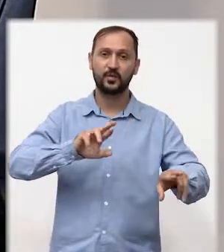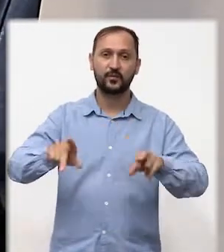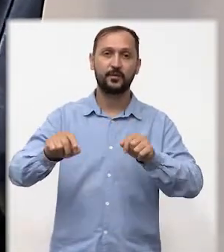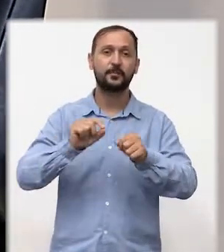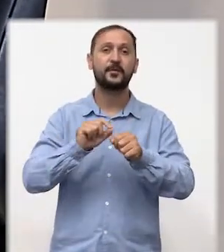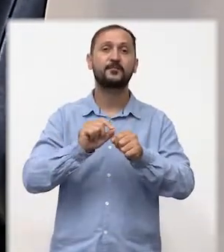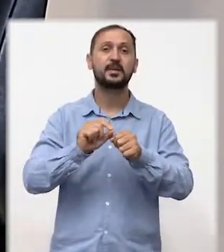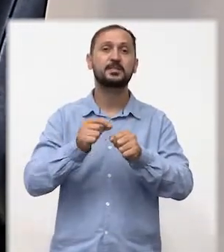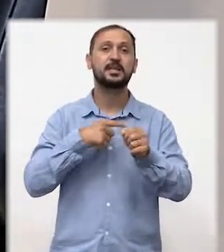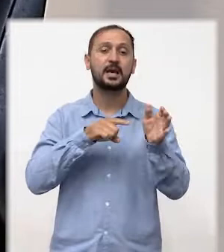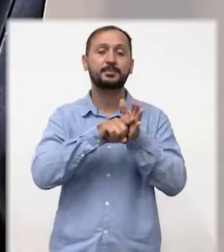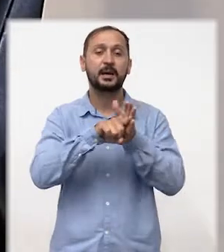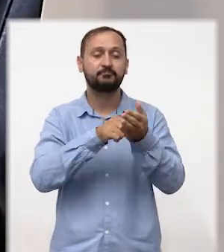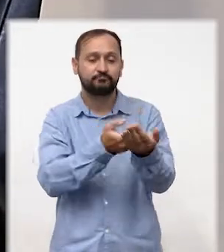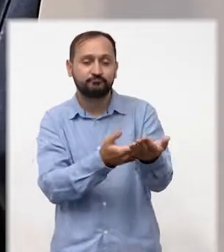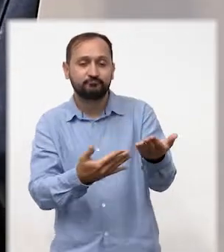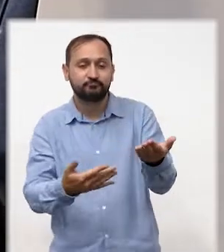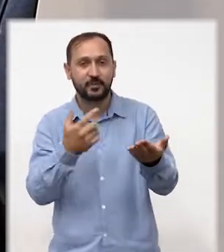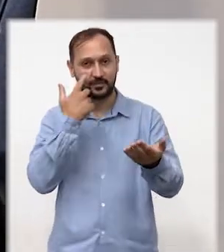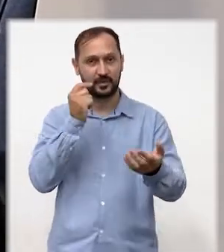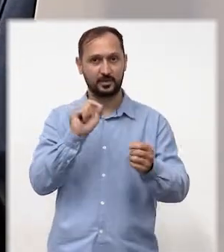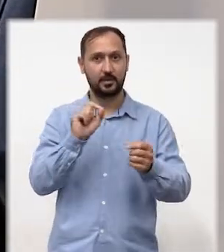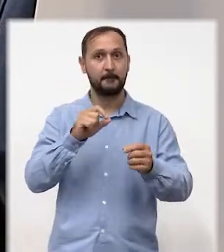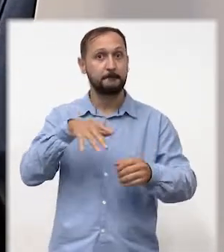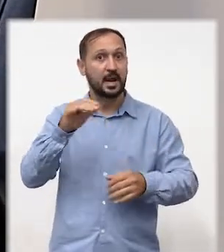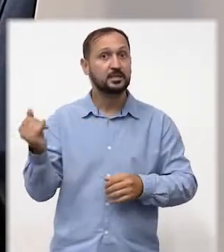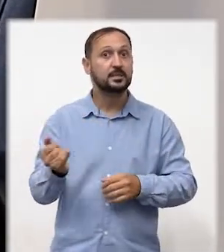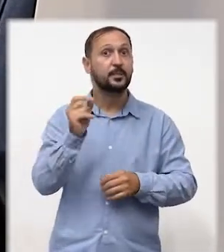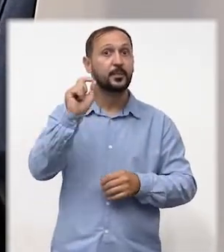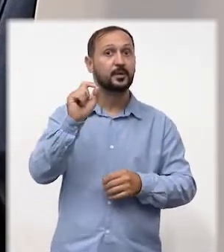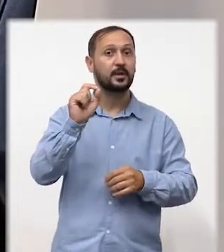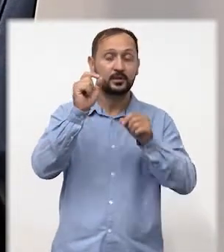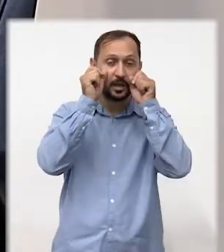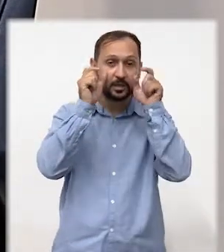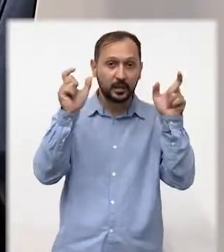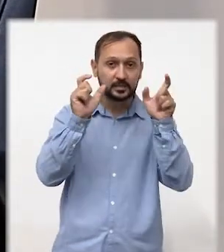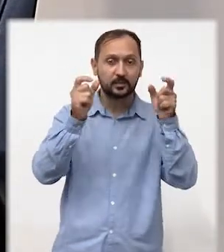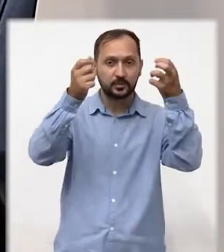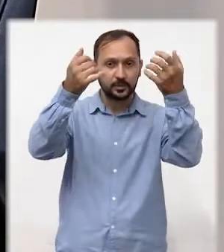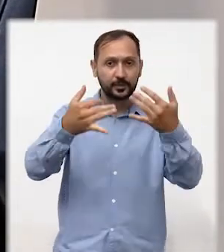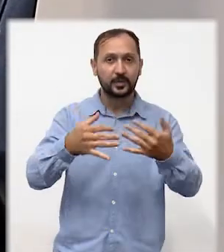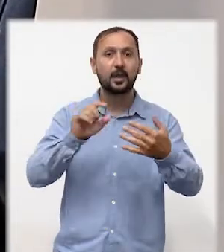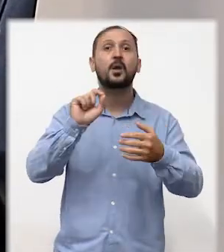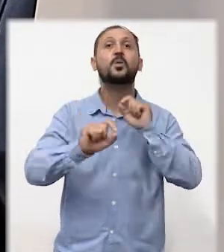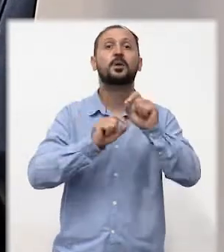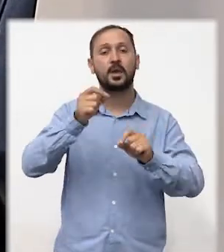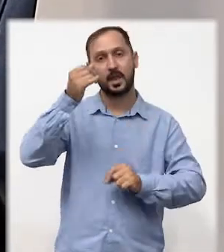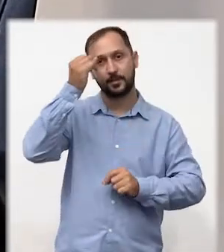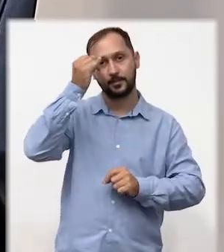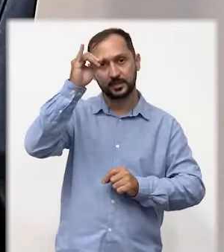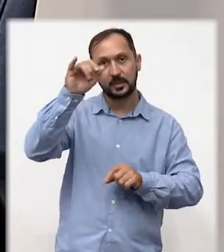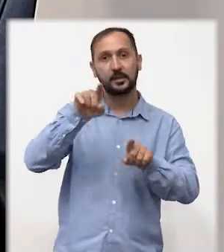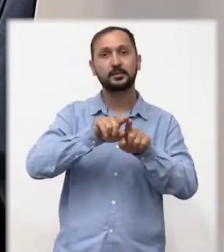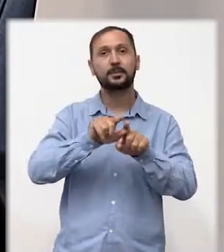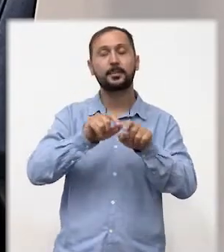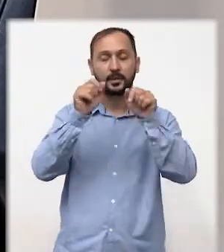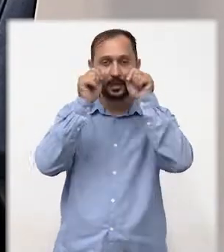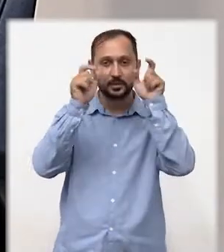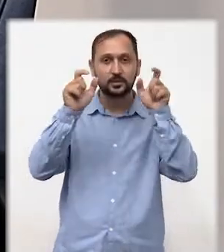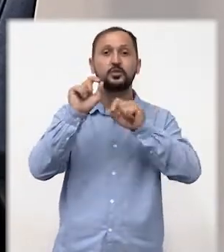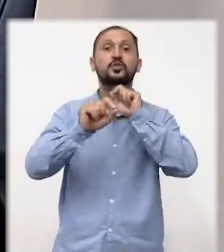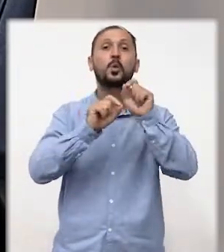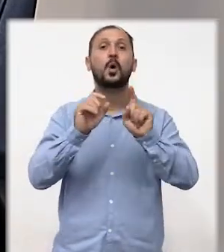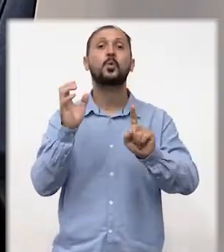países para a realização do diagnóstico. O principal alerta continua sendo a respeito da prevenção e da atenção